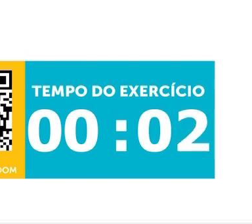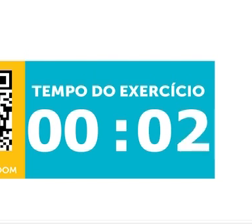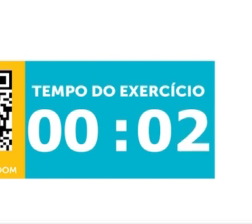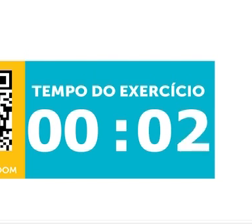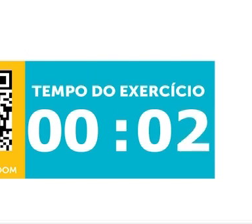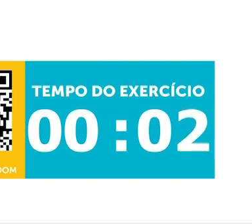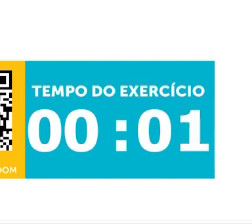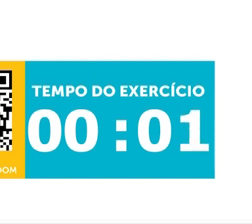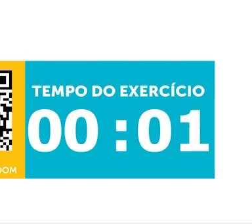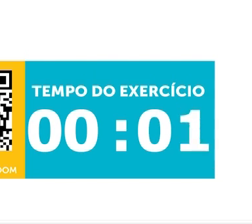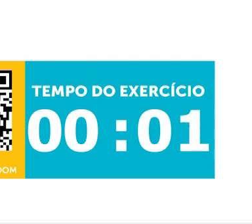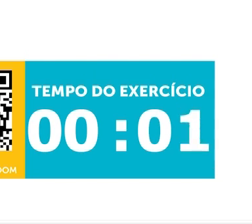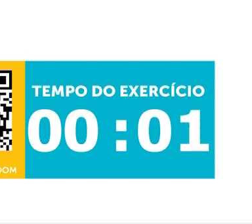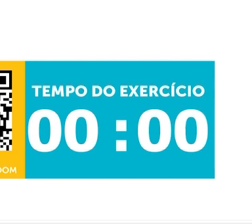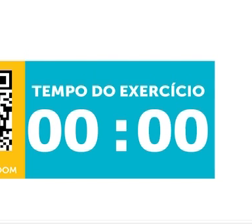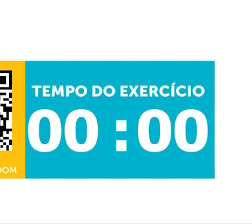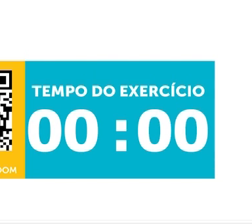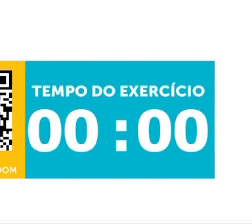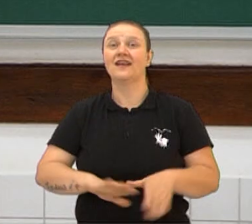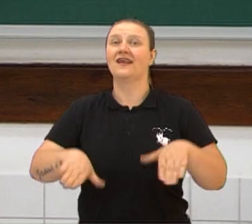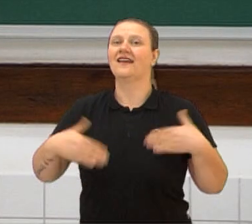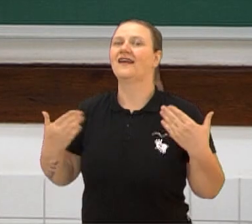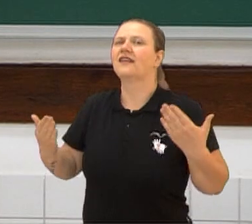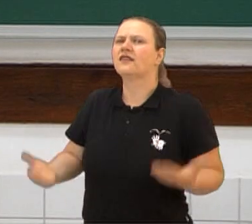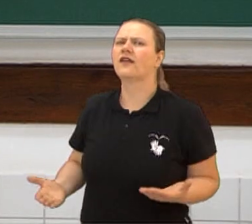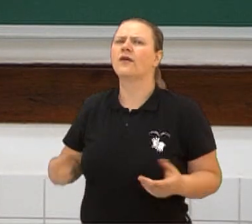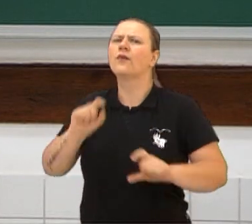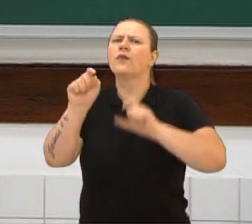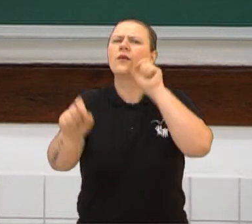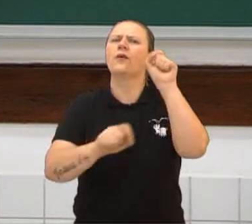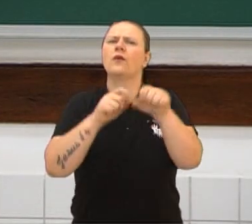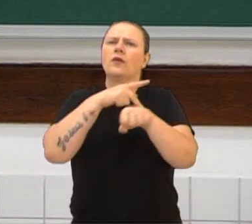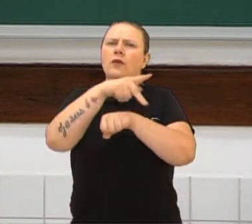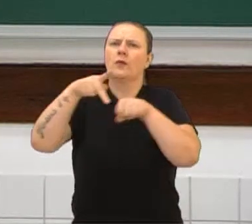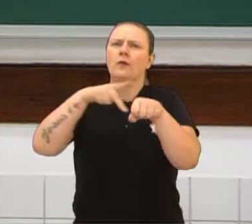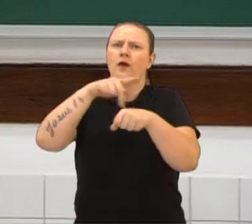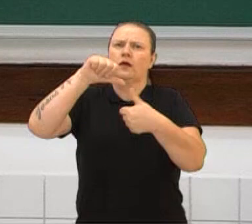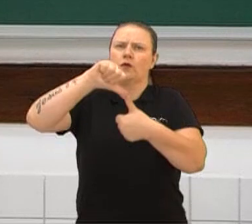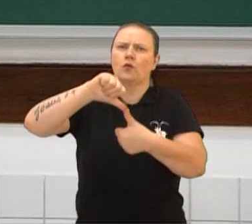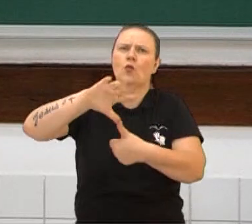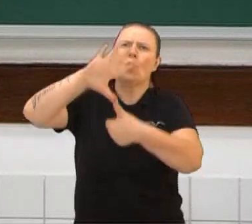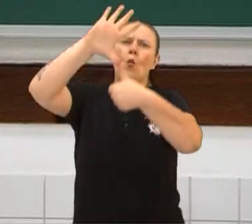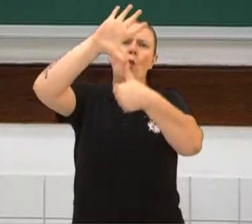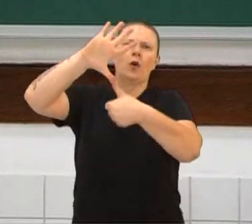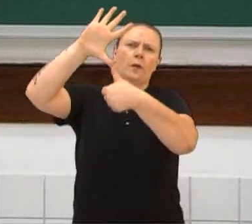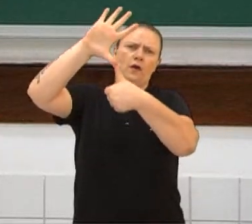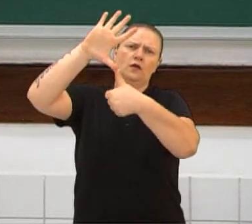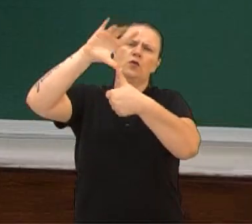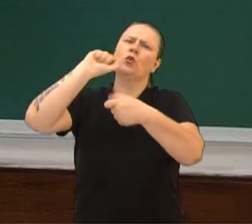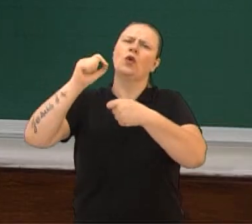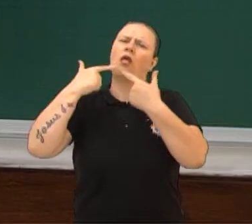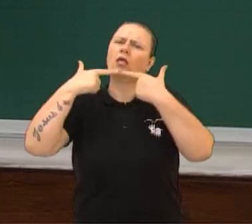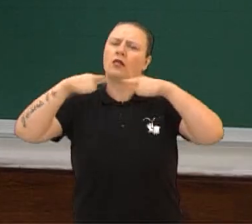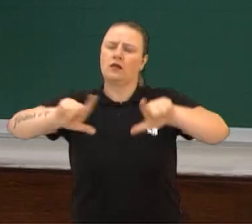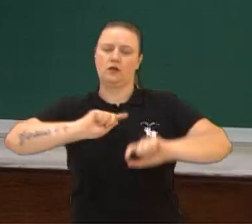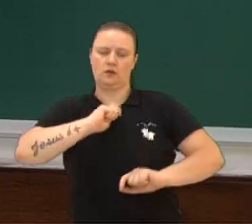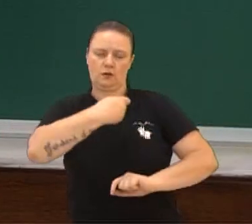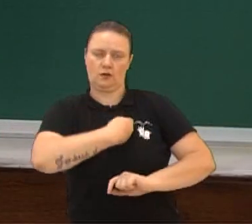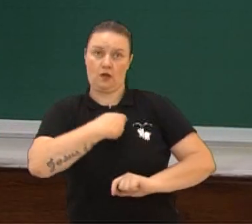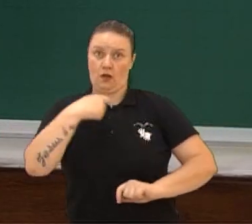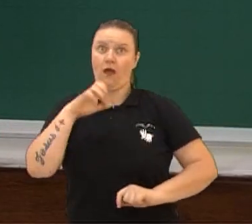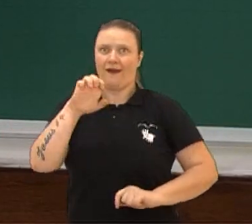Qual é o país da América do Norte onde a língua espanhola é a